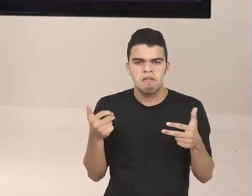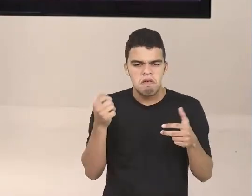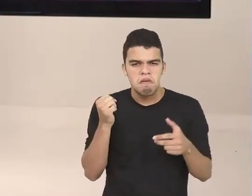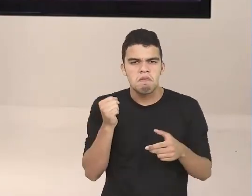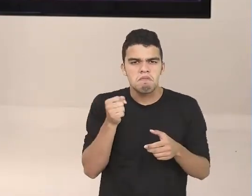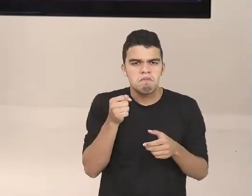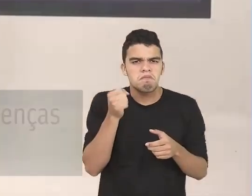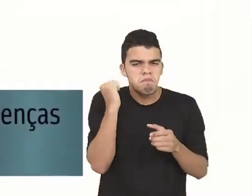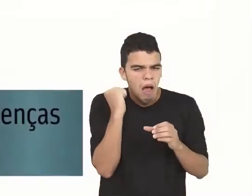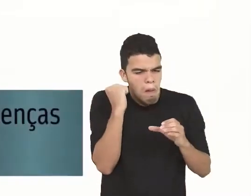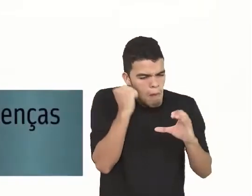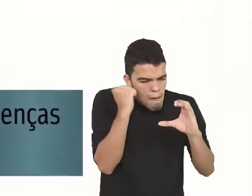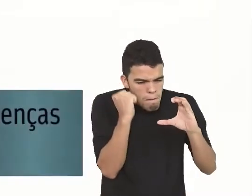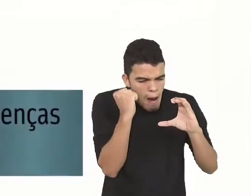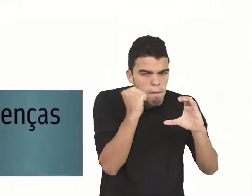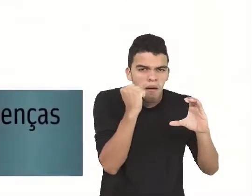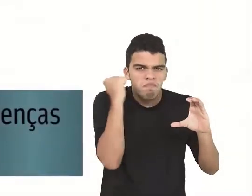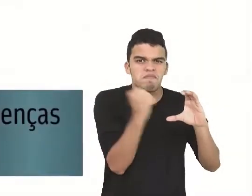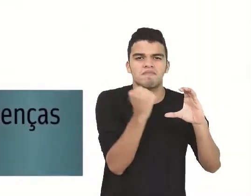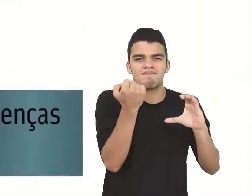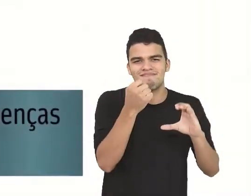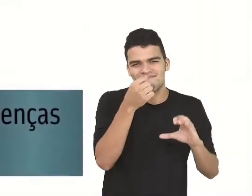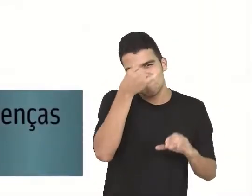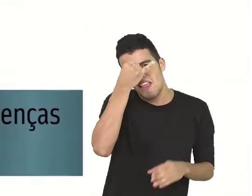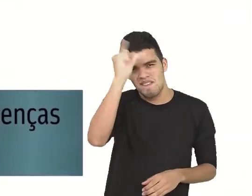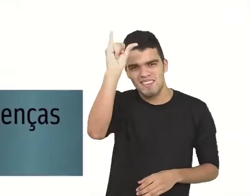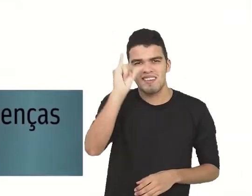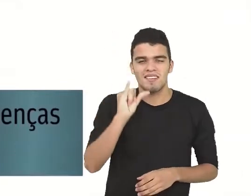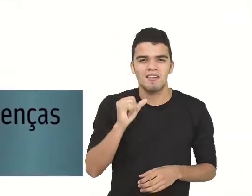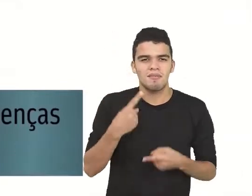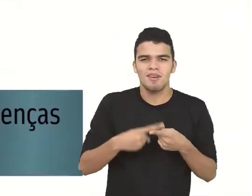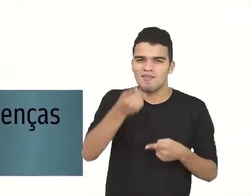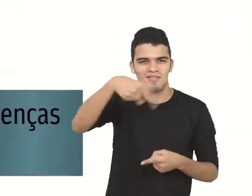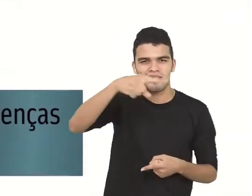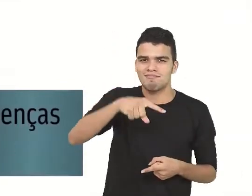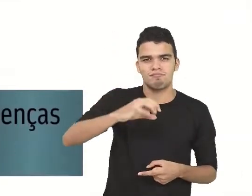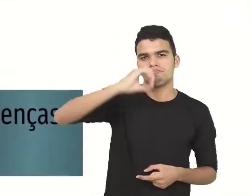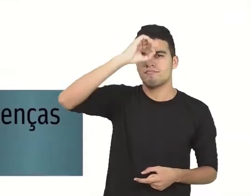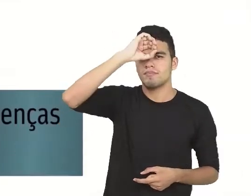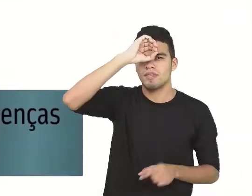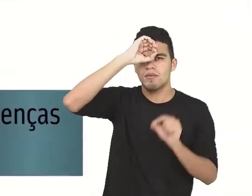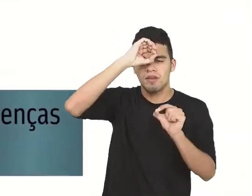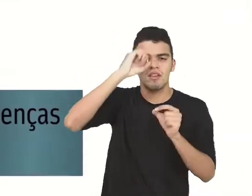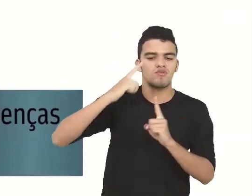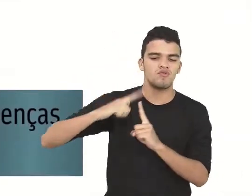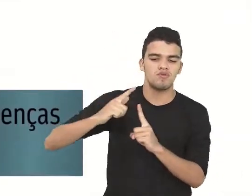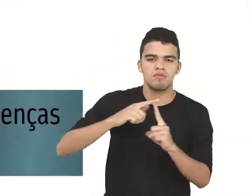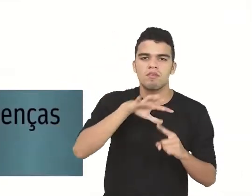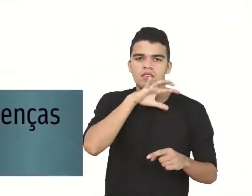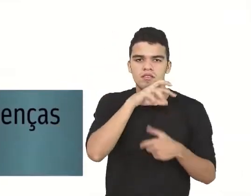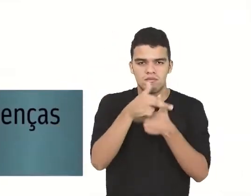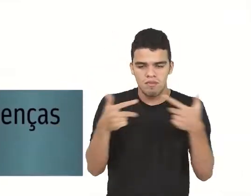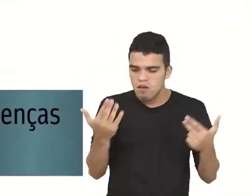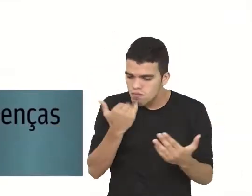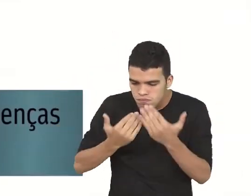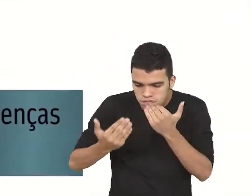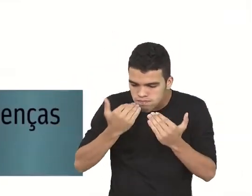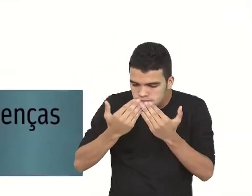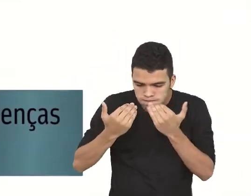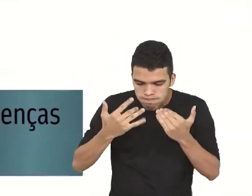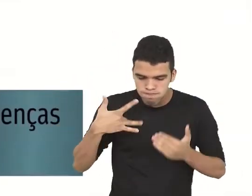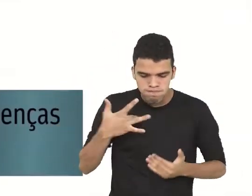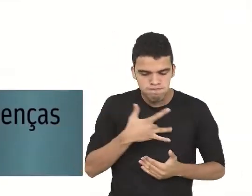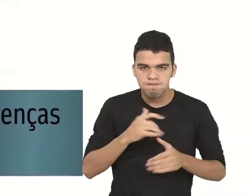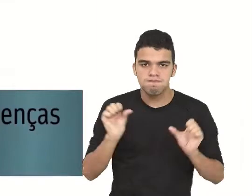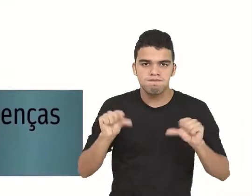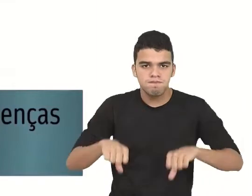muito importante, porque você não sabe que tipo de animal você está consumindo, tá? O que